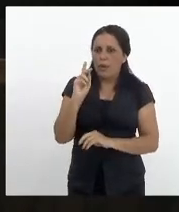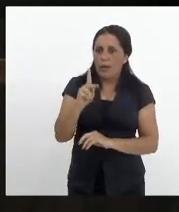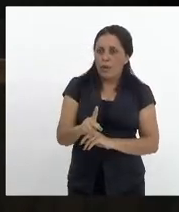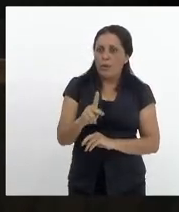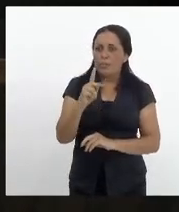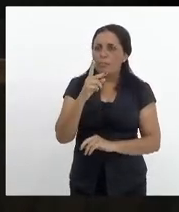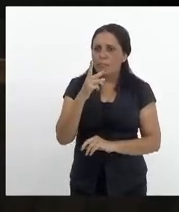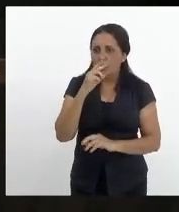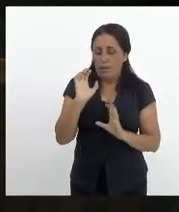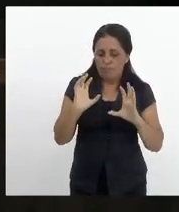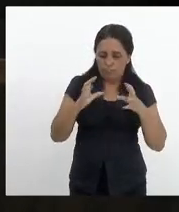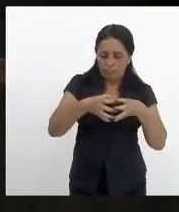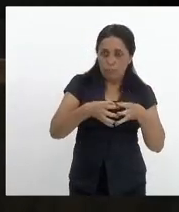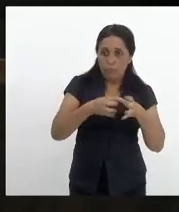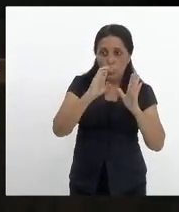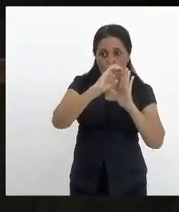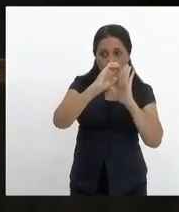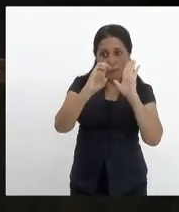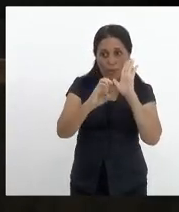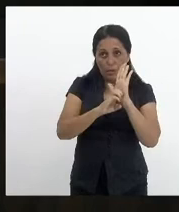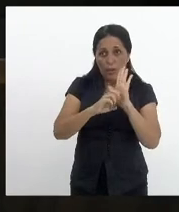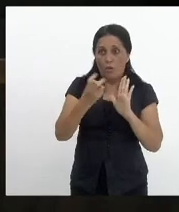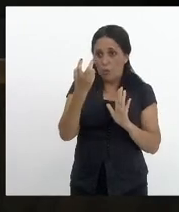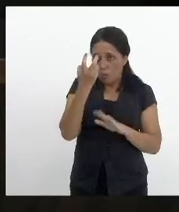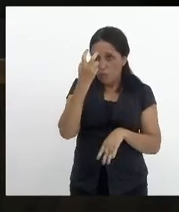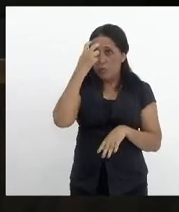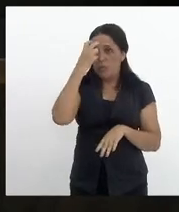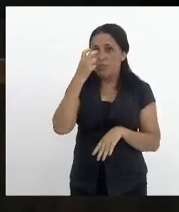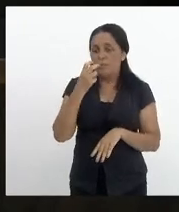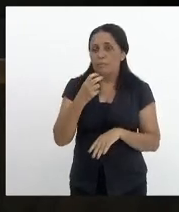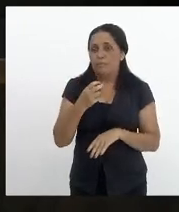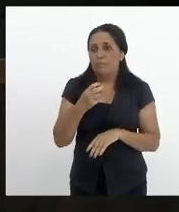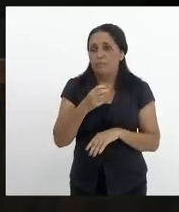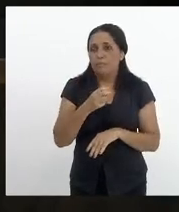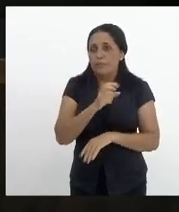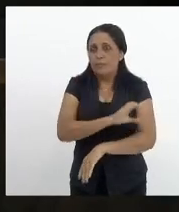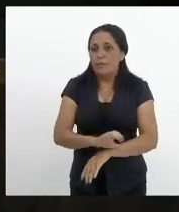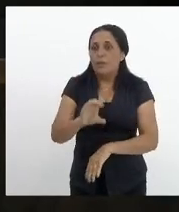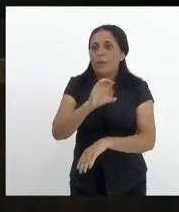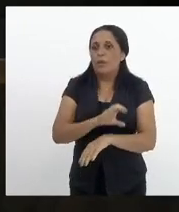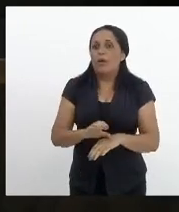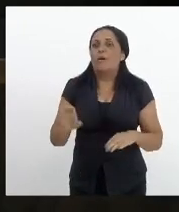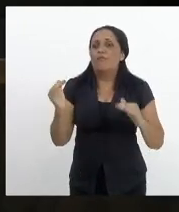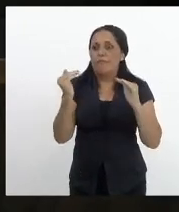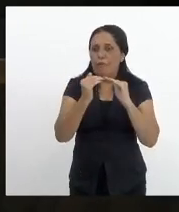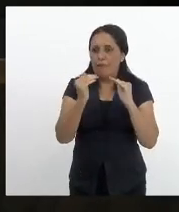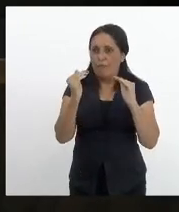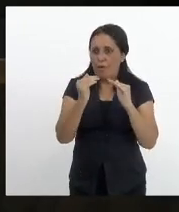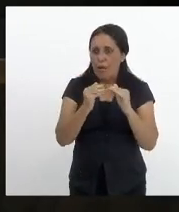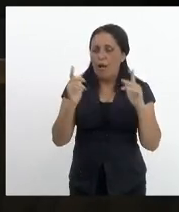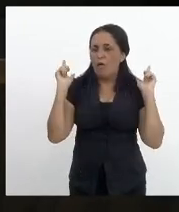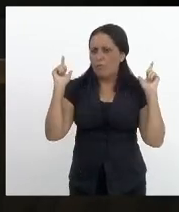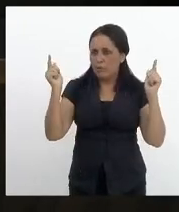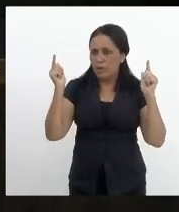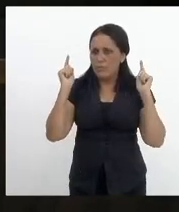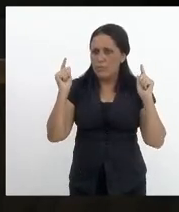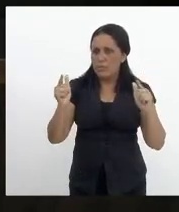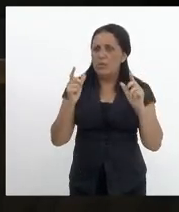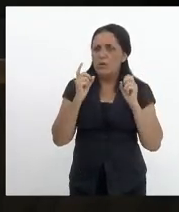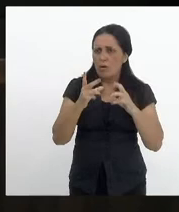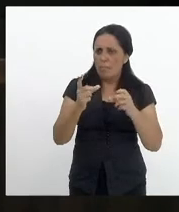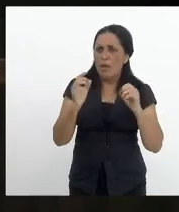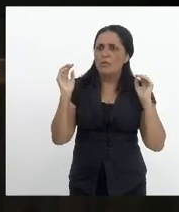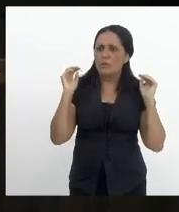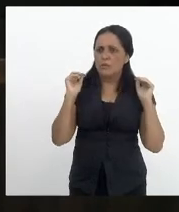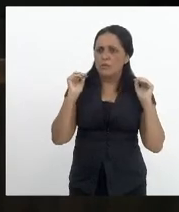condicionalidade com emenda. De cultura, favorável. De esporte e lazer, favorável. De economia, indústria e comércio, favorável. De tributação, controle da